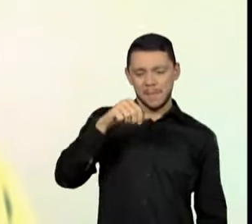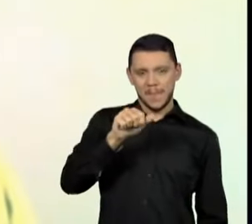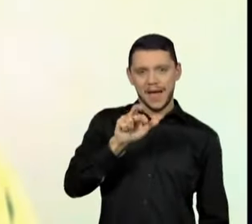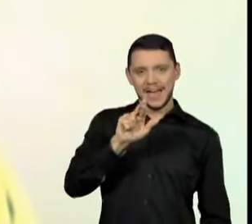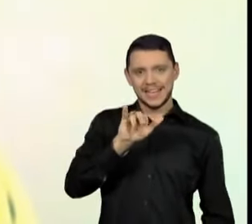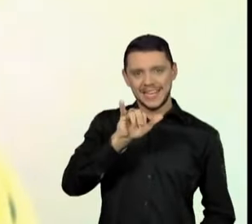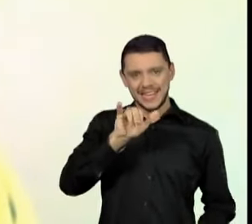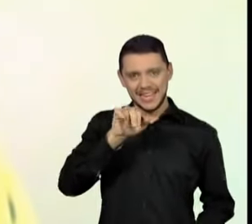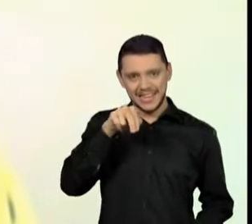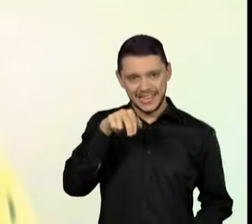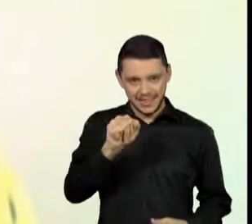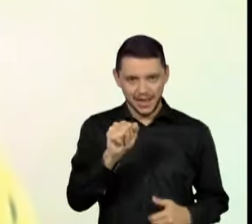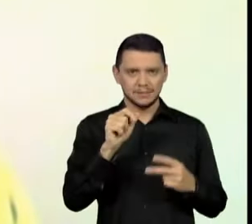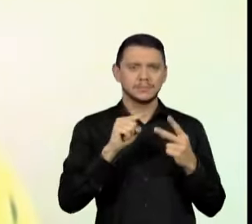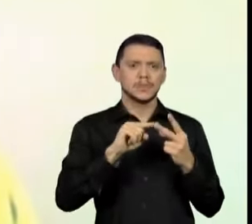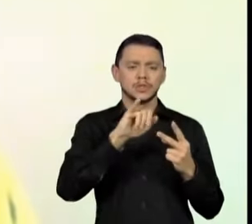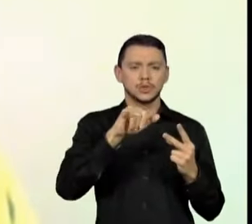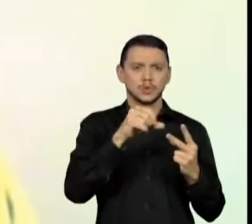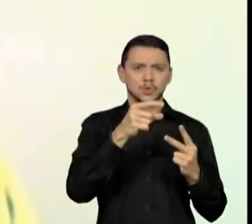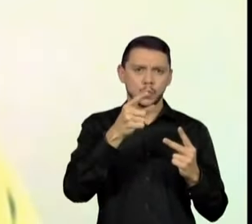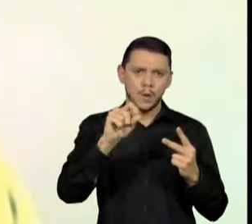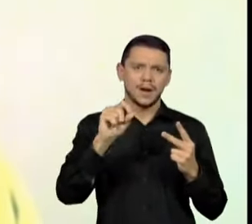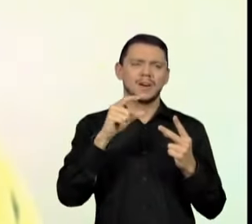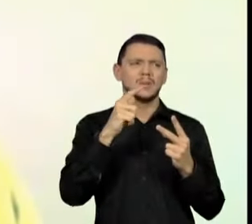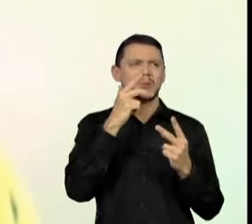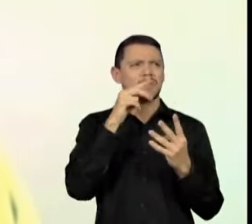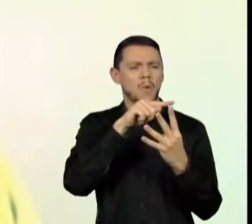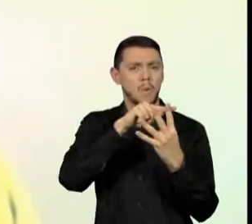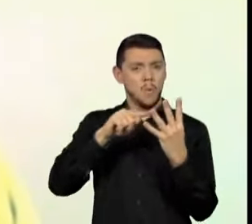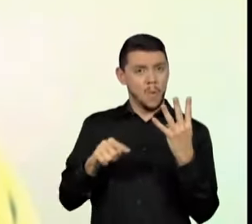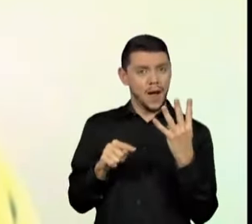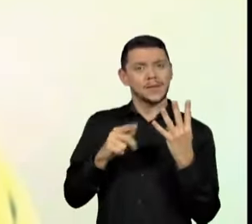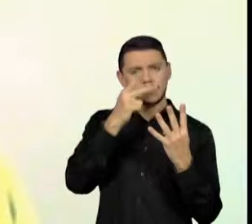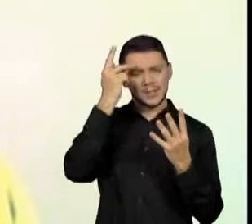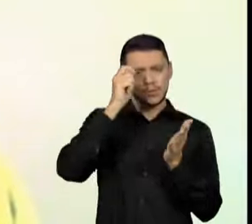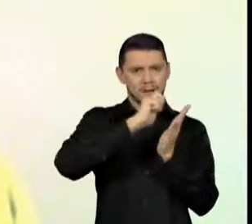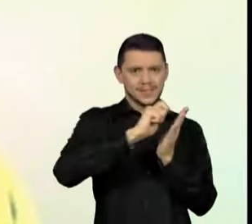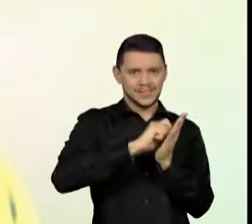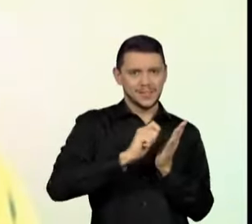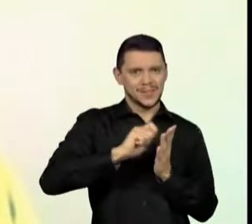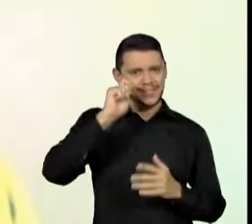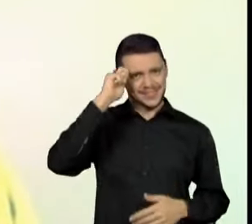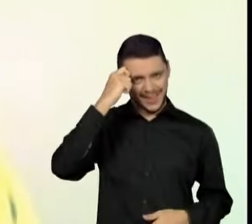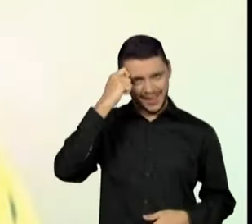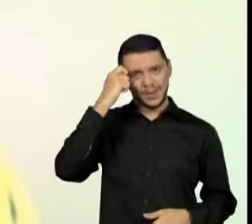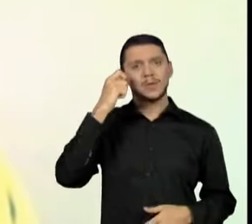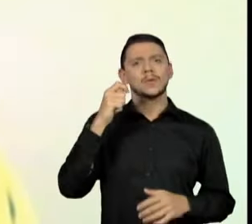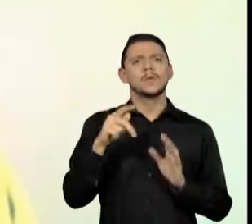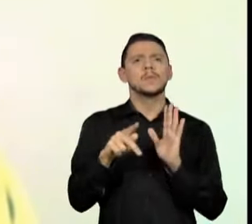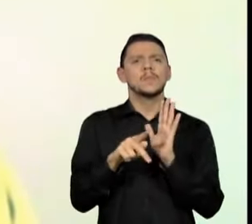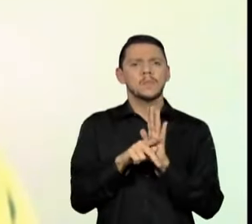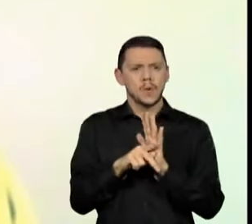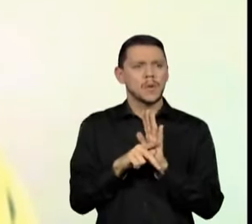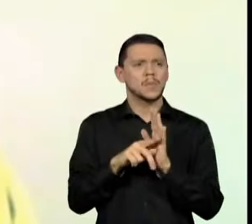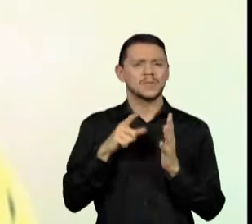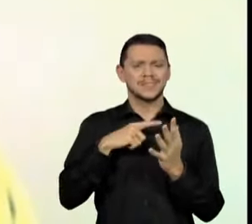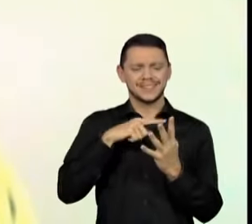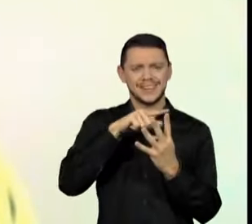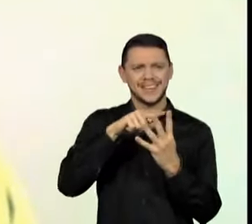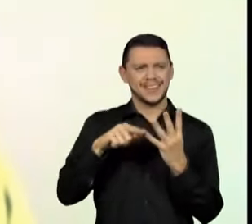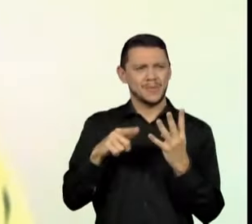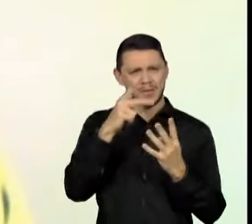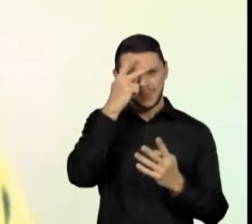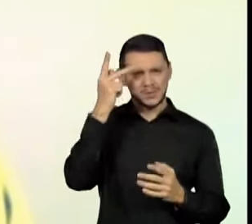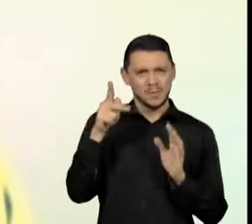Ribeiro e quatro escritores negros, Cute de São Paulo, Miriam Alves de São Paulo, Geni Guimarães de